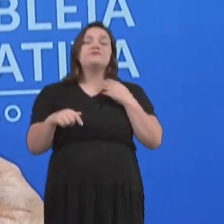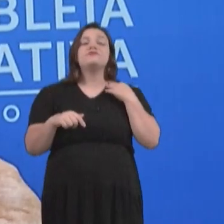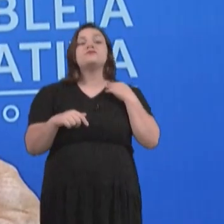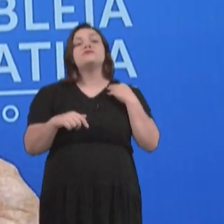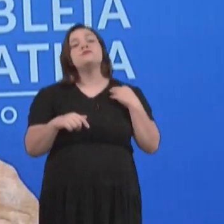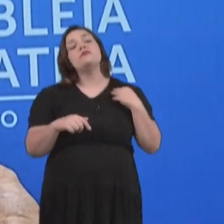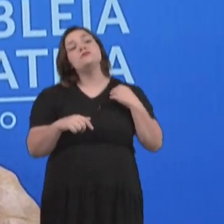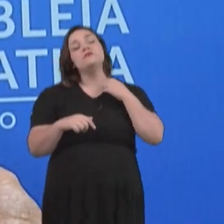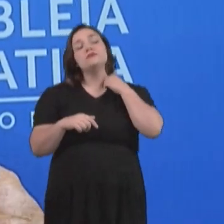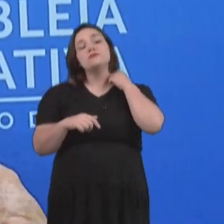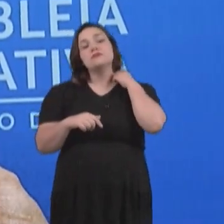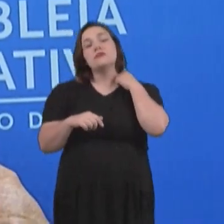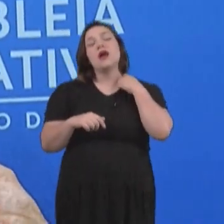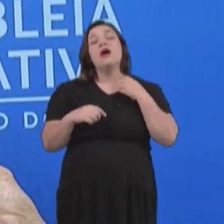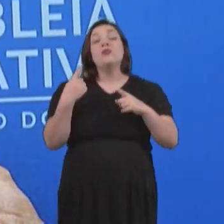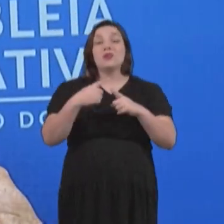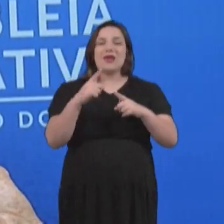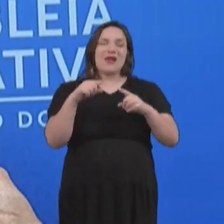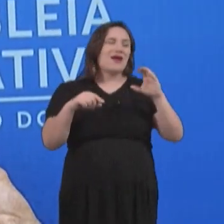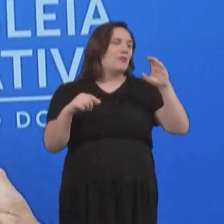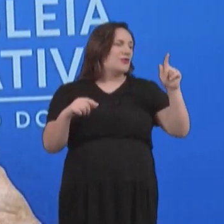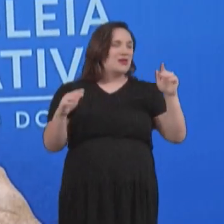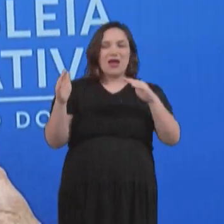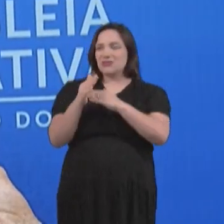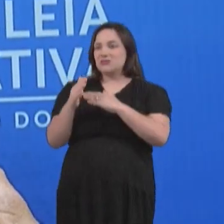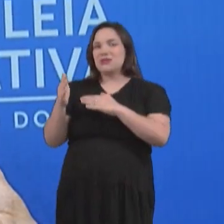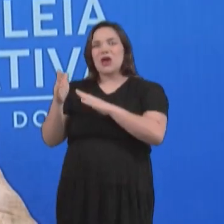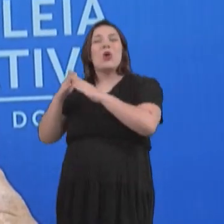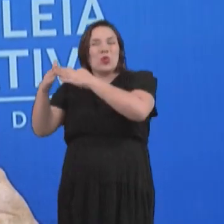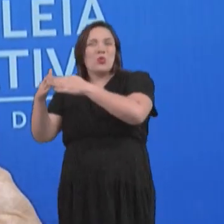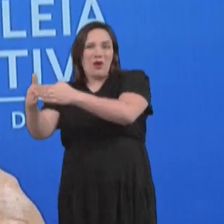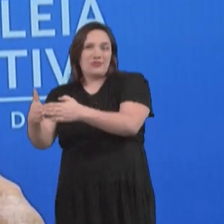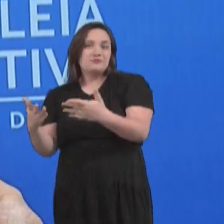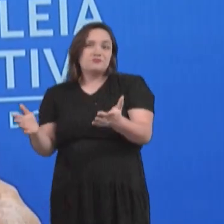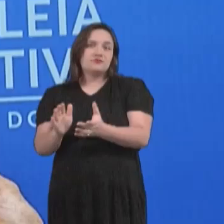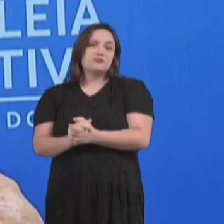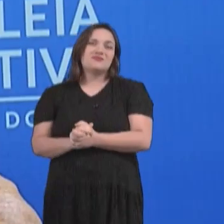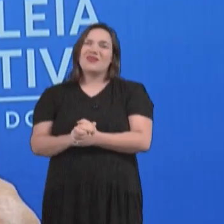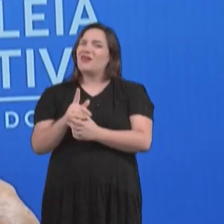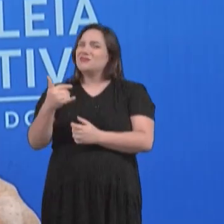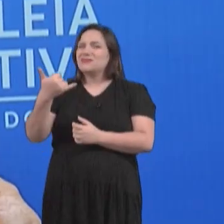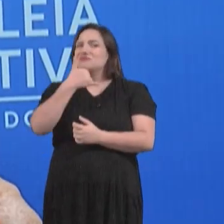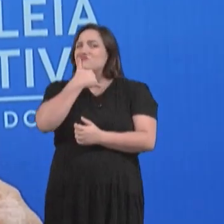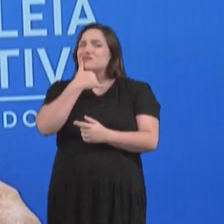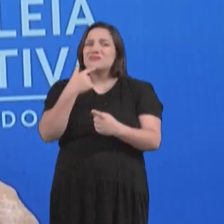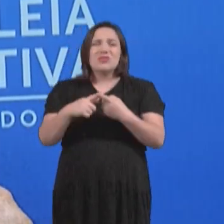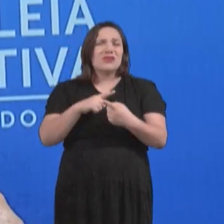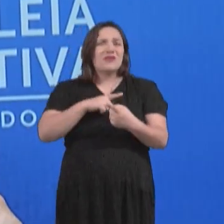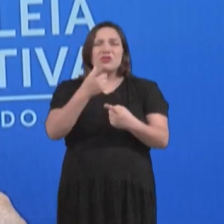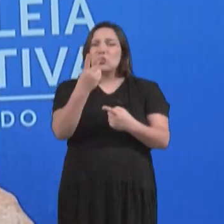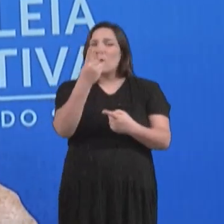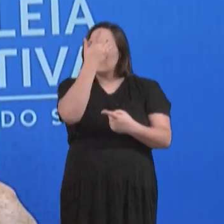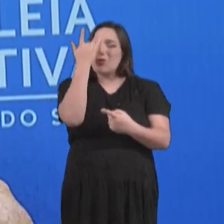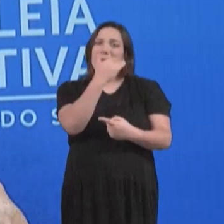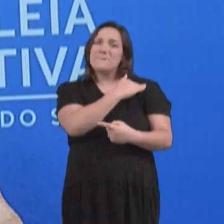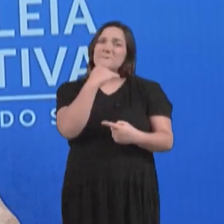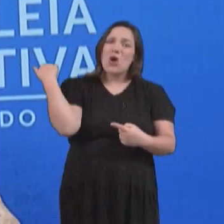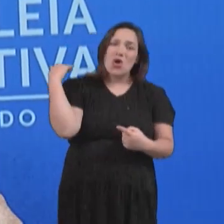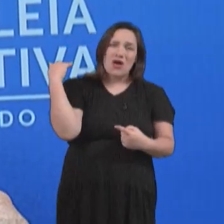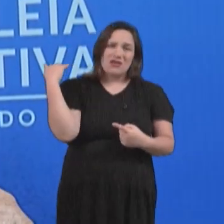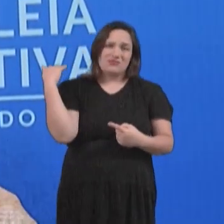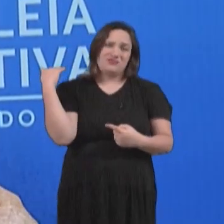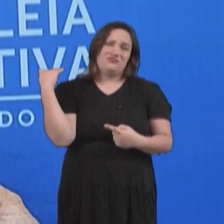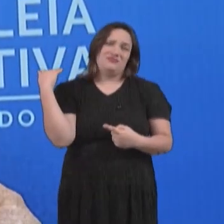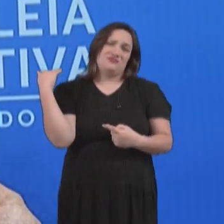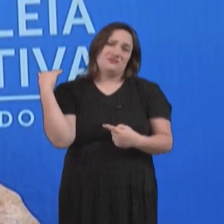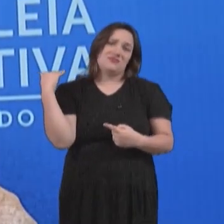Campo Grande-Corumbá. E essa tragédia que aconteceu no último final de semana, que matou 2 pessoas e deixou uma